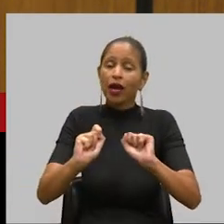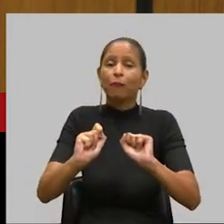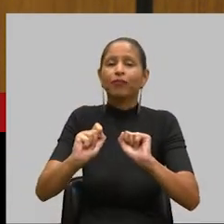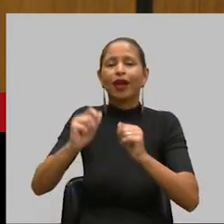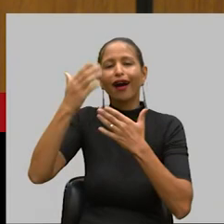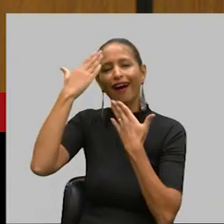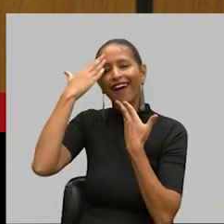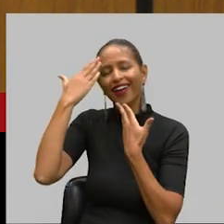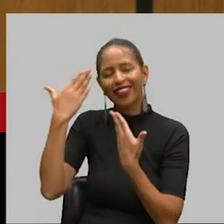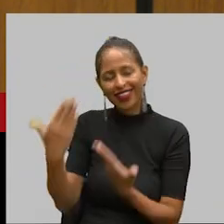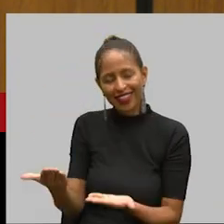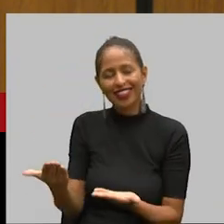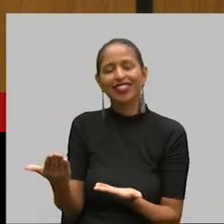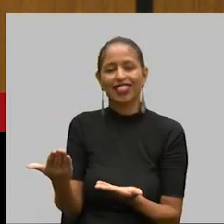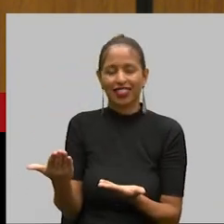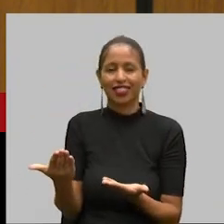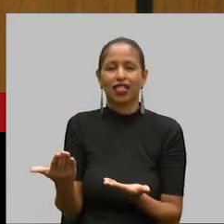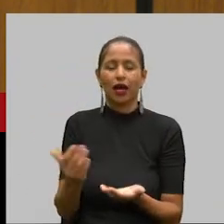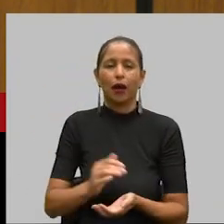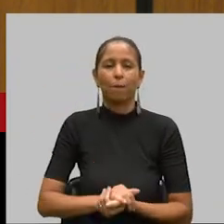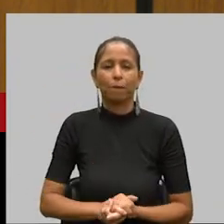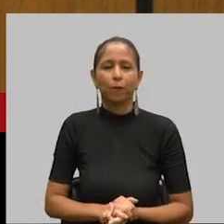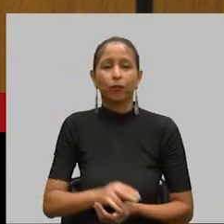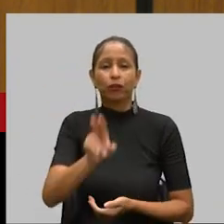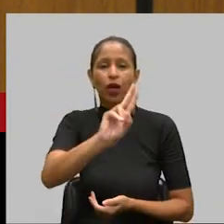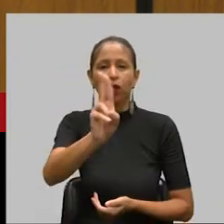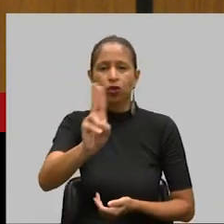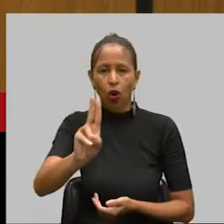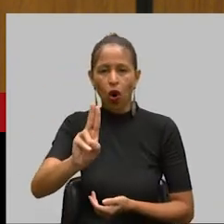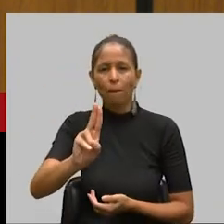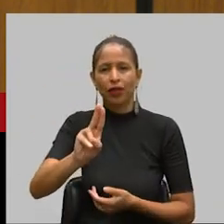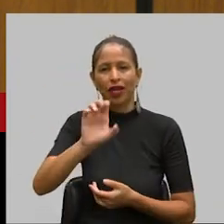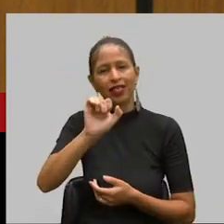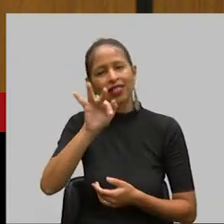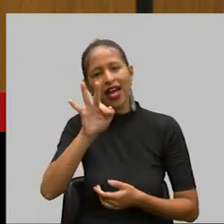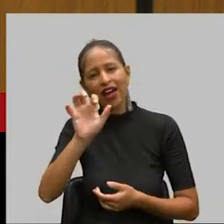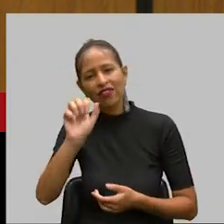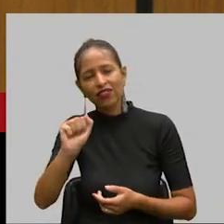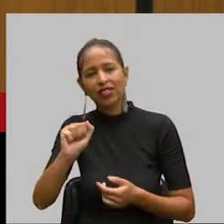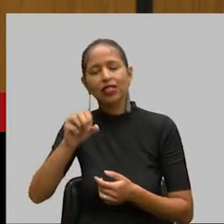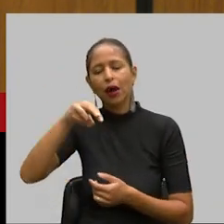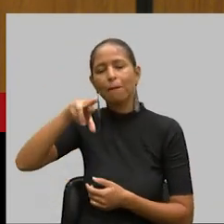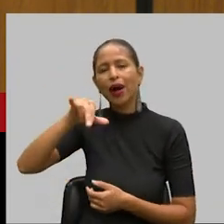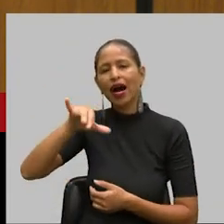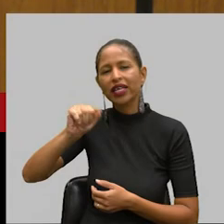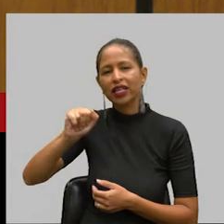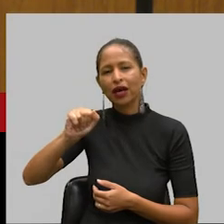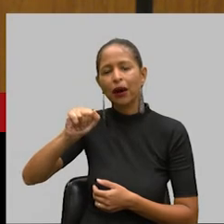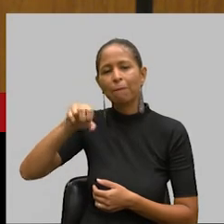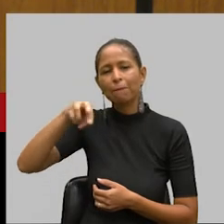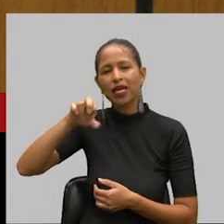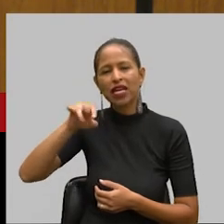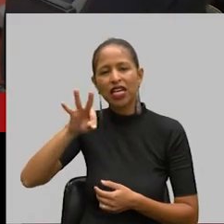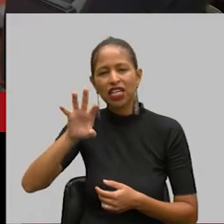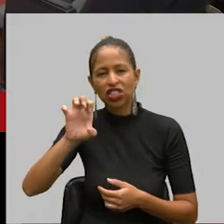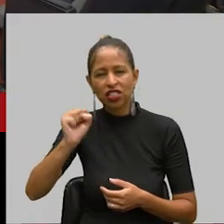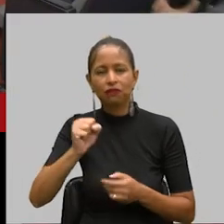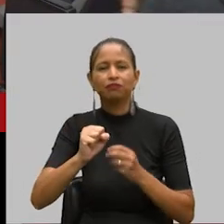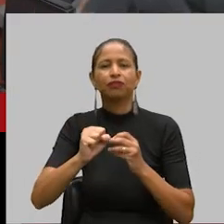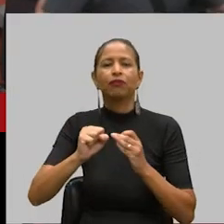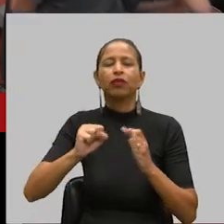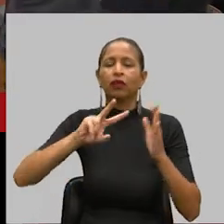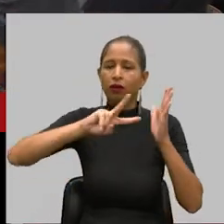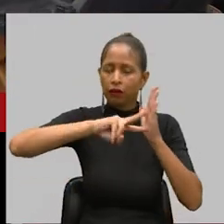de agradecer aqui eh em nome de todas as efas a Maria Mirtes eh o sind